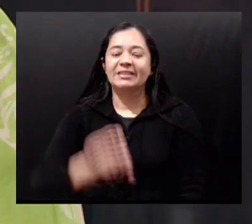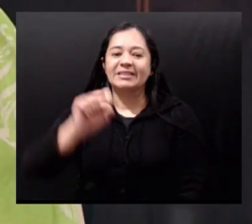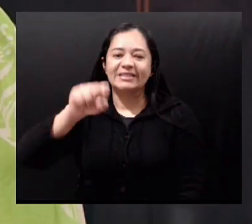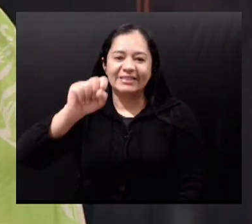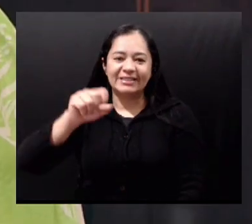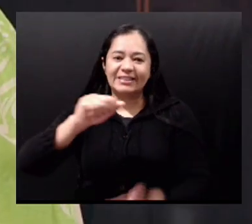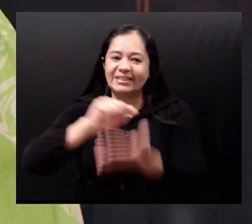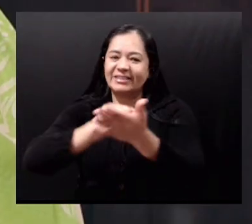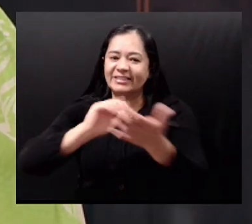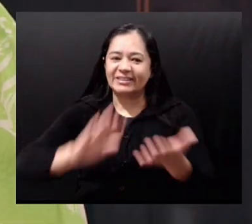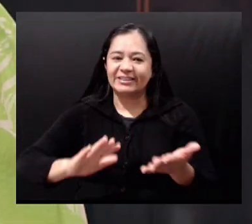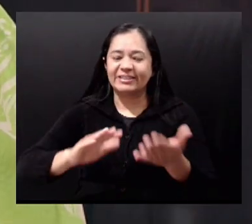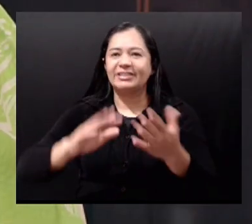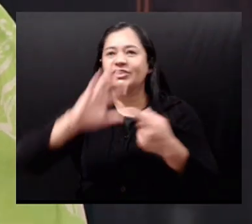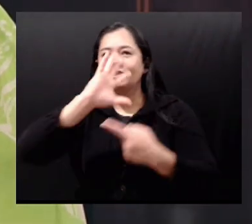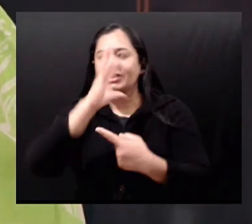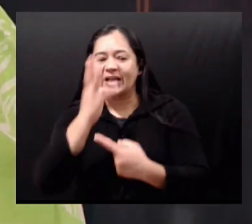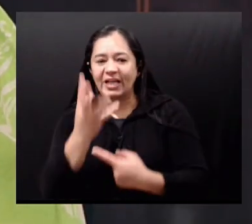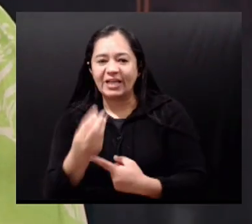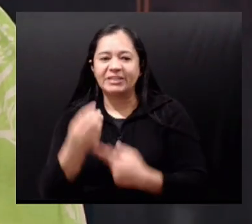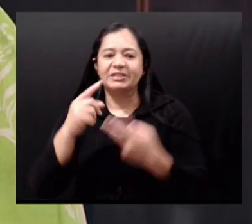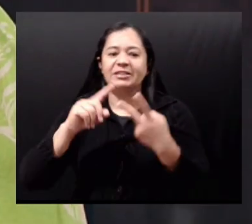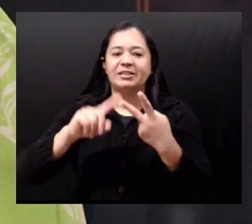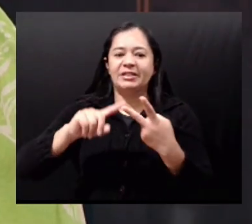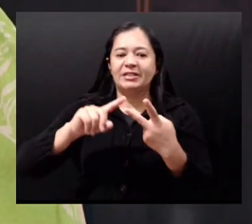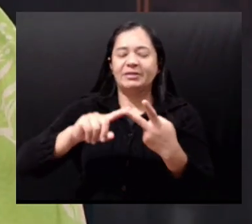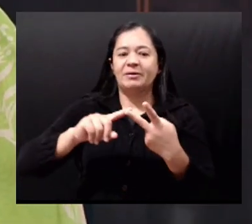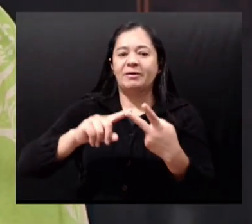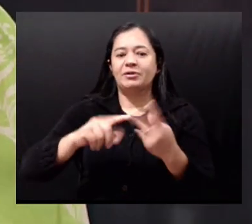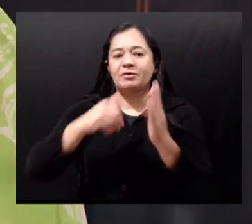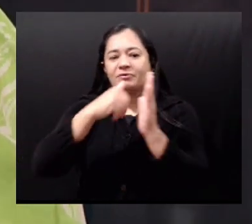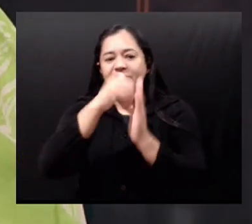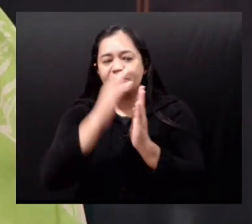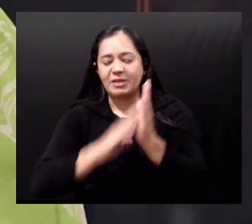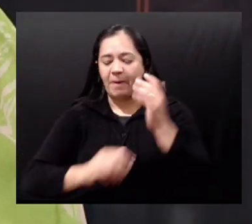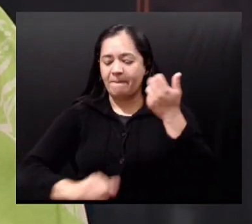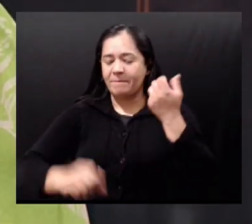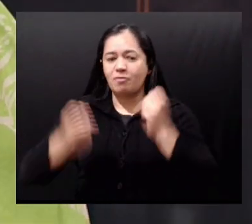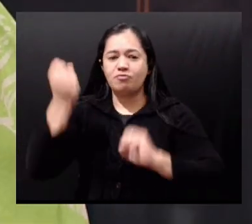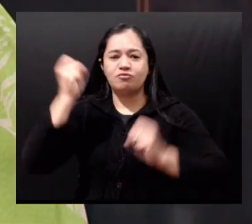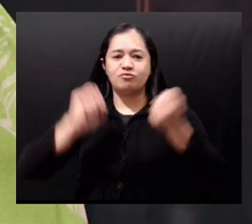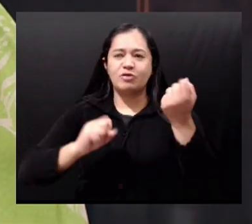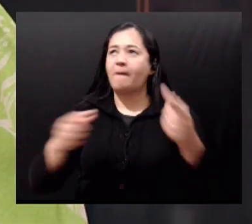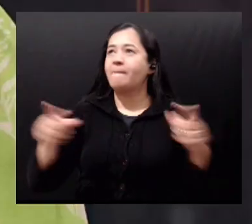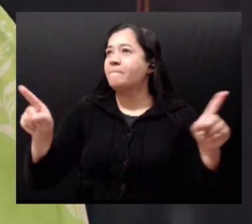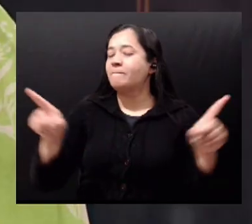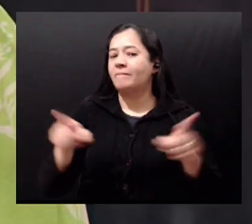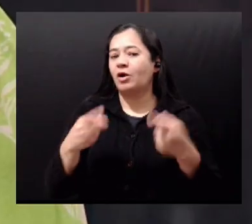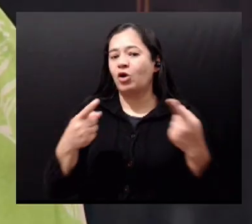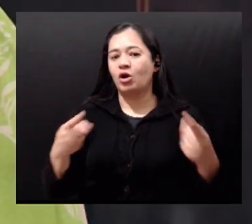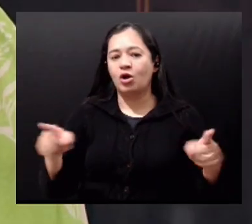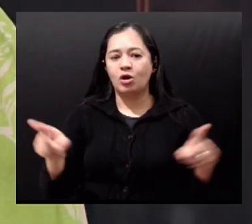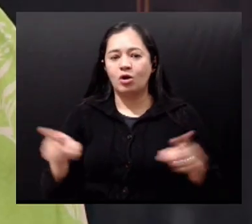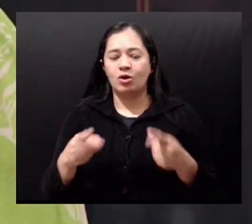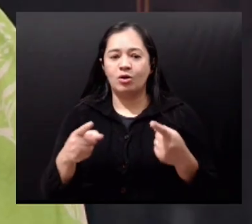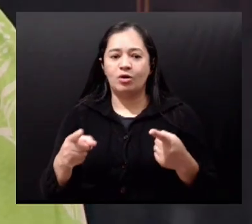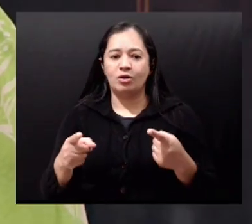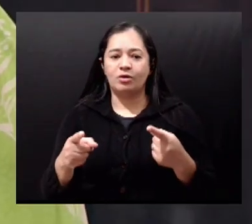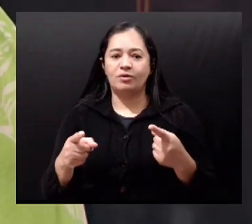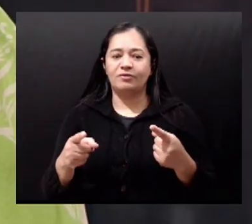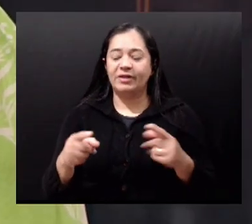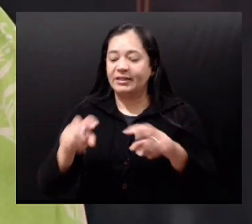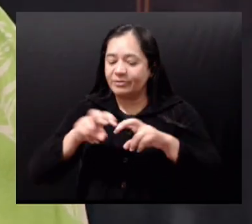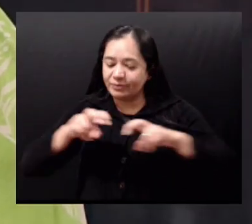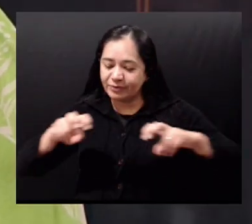atividades artísticas, atividade física, música, uma roda de conversa com